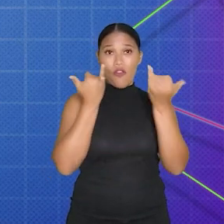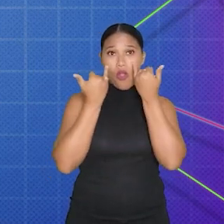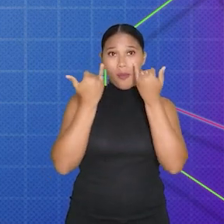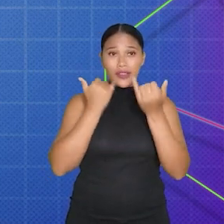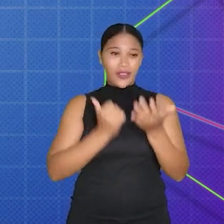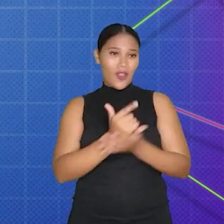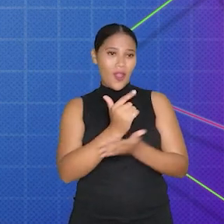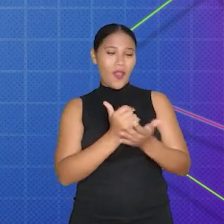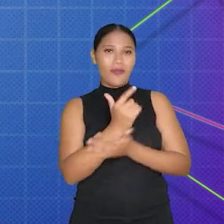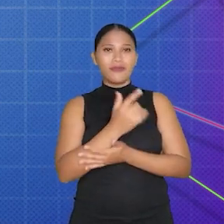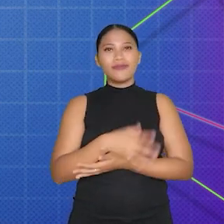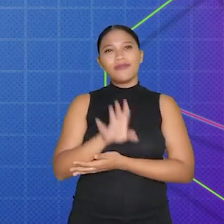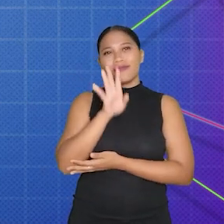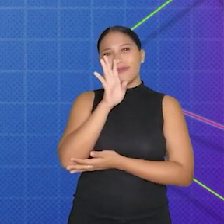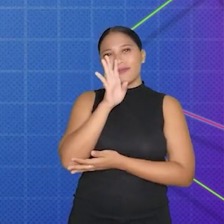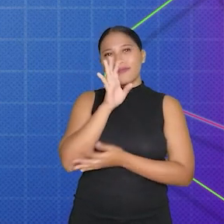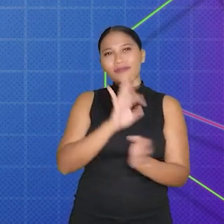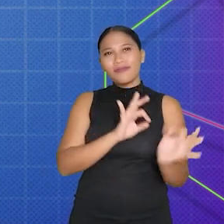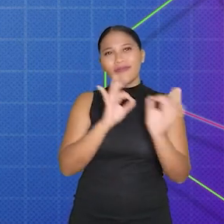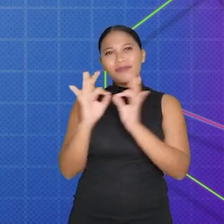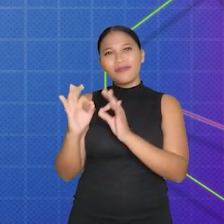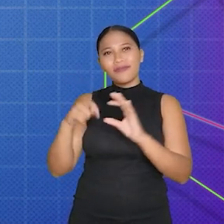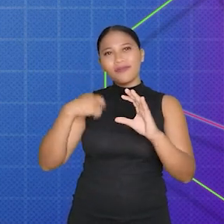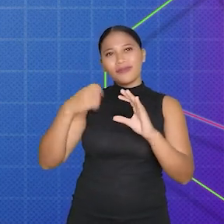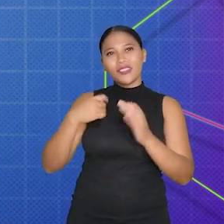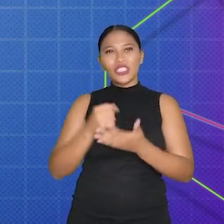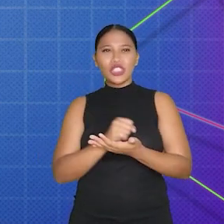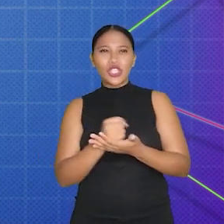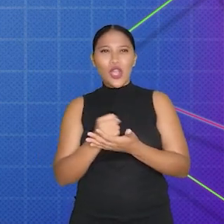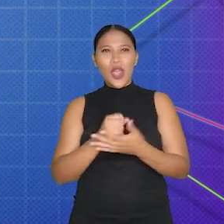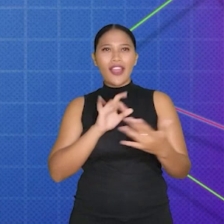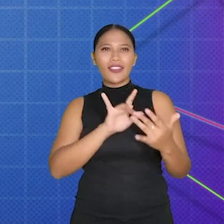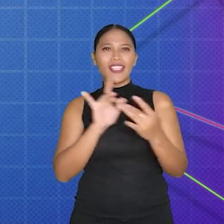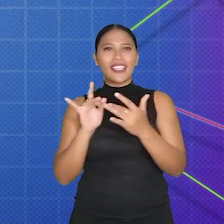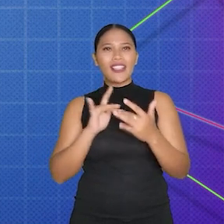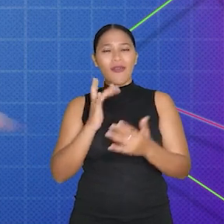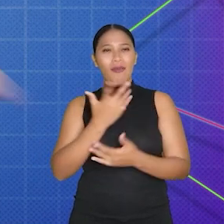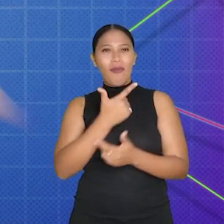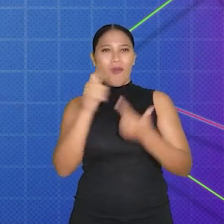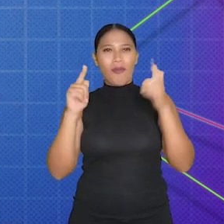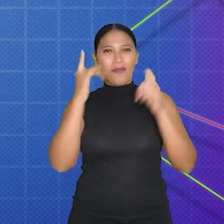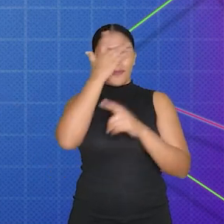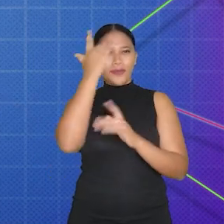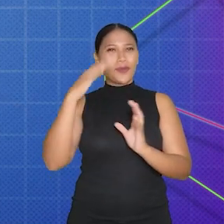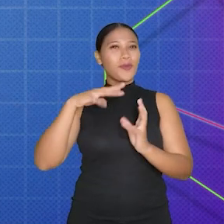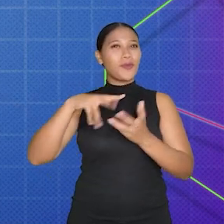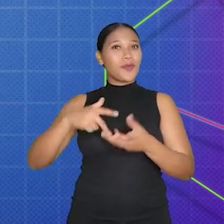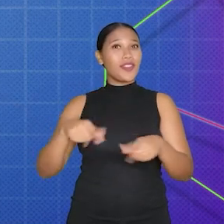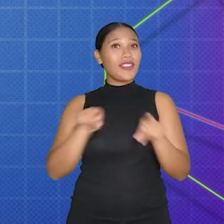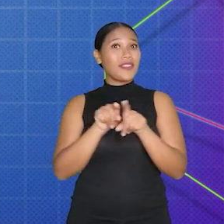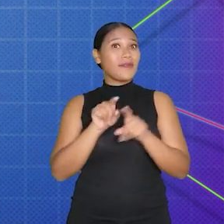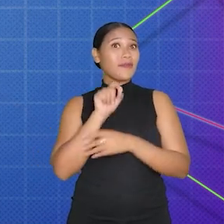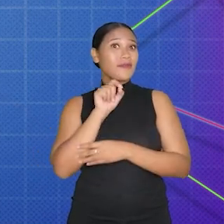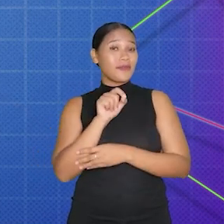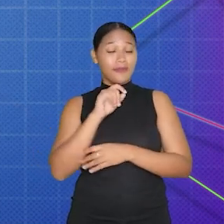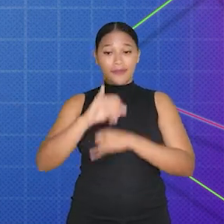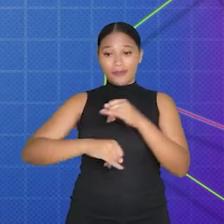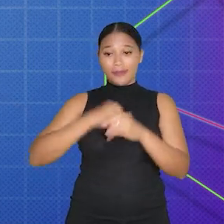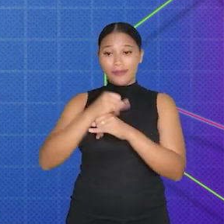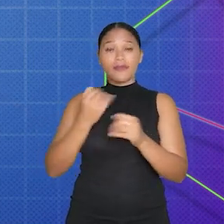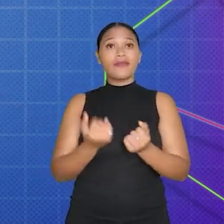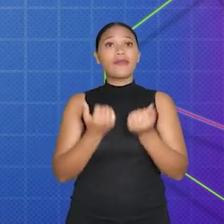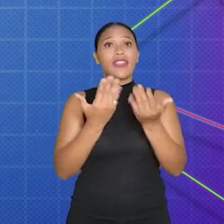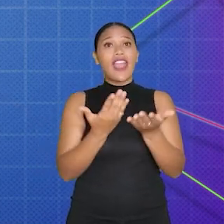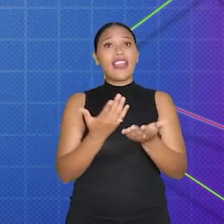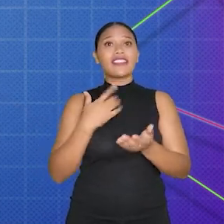podem acessar informações, fazer compras, assistir vídeos, jogar jogos e se conectar com outras pessoas em todo o mundo. Além